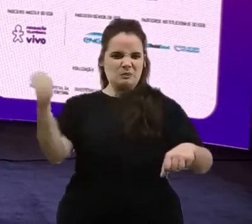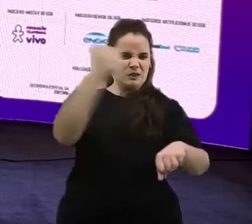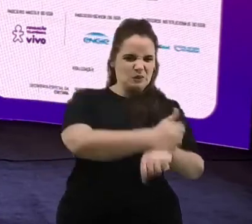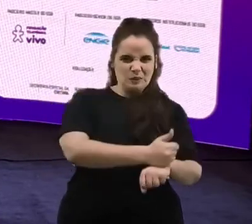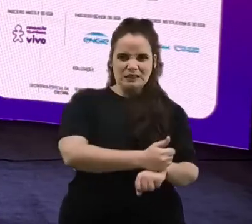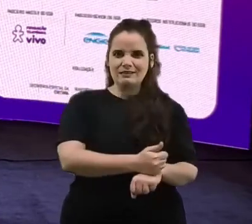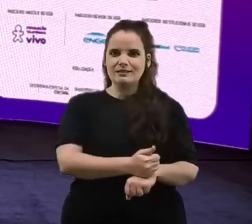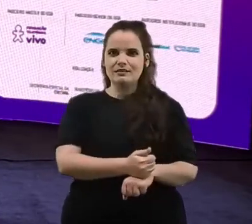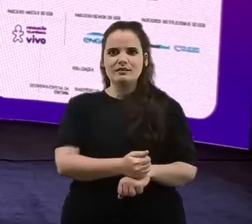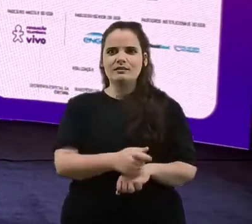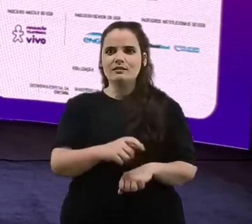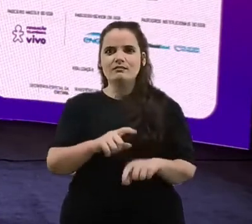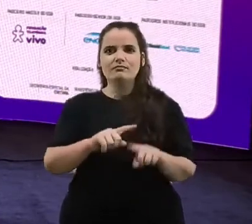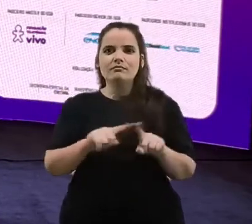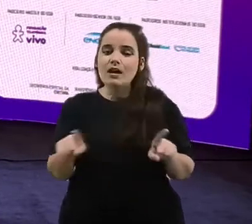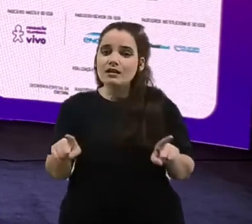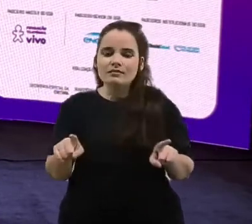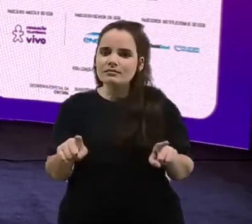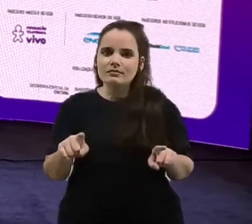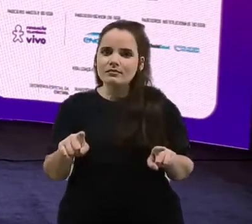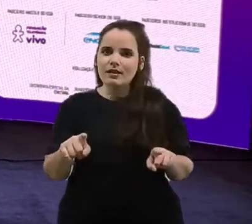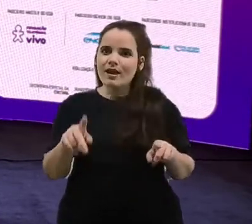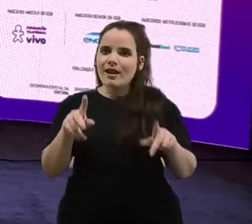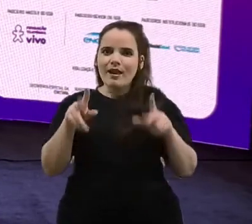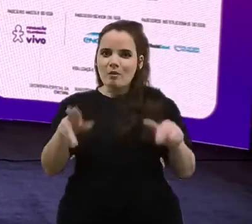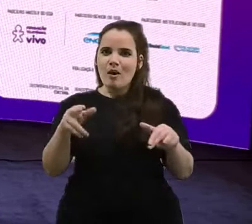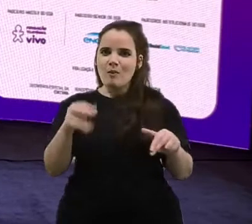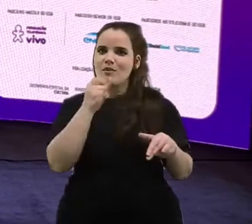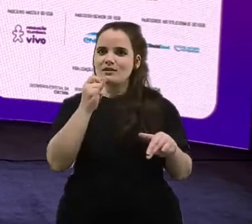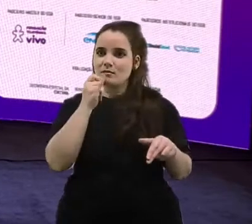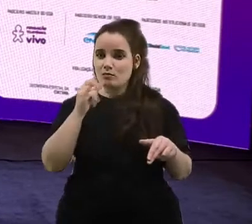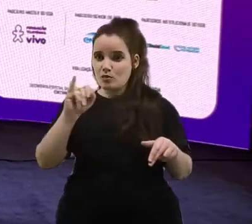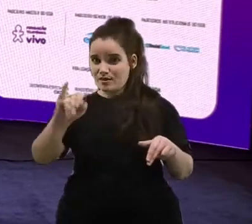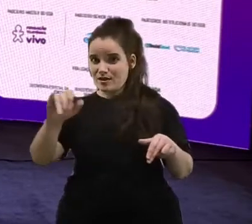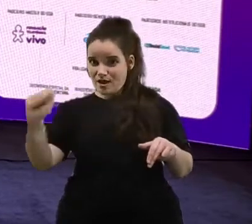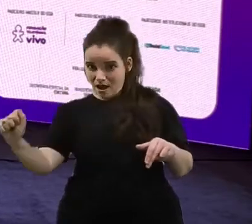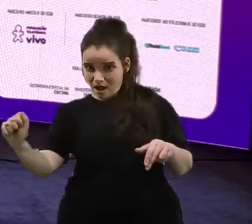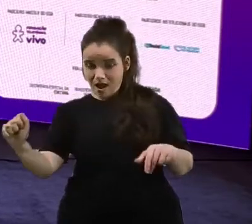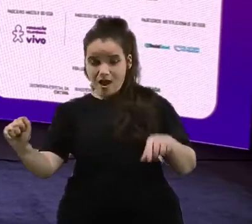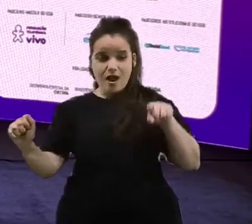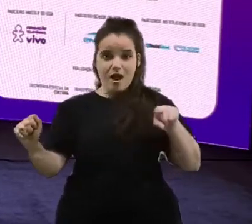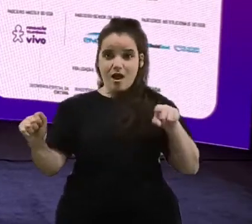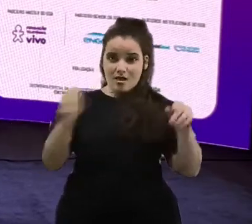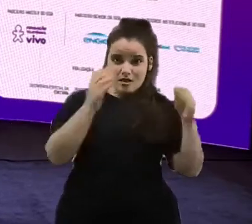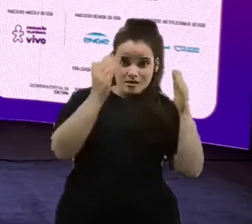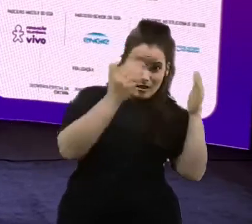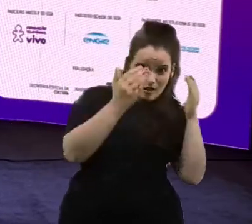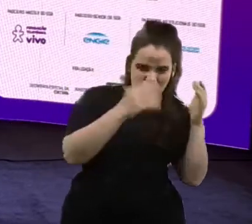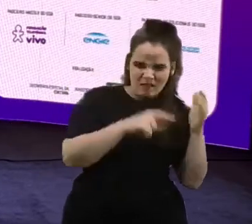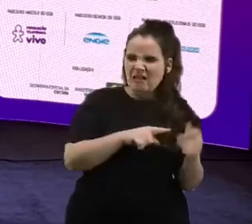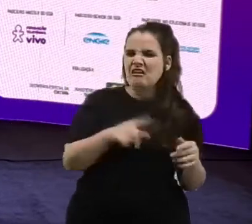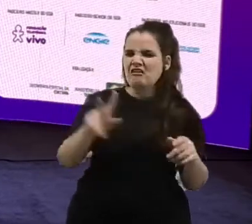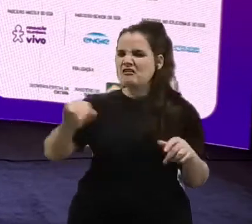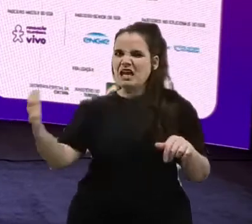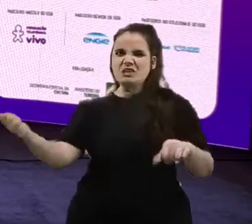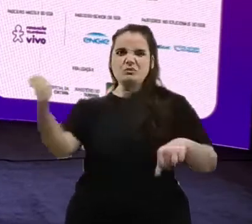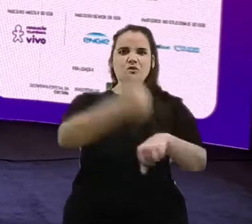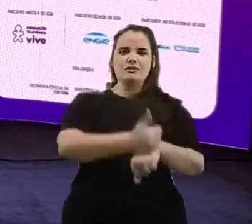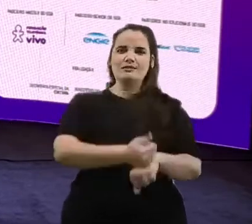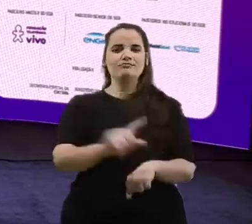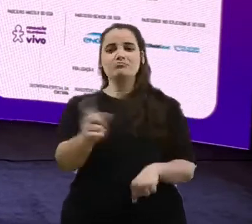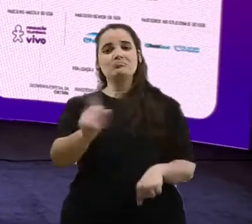gente não observa isso no caso da terapia por AI. A gente tem uma série